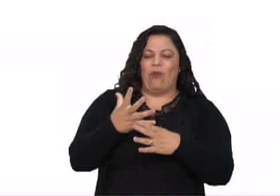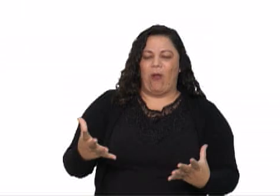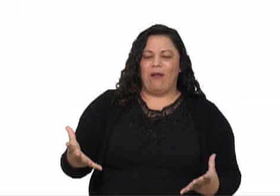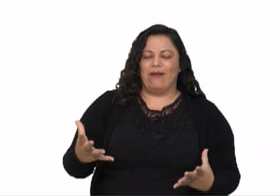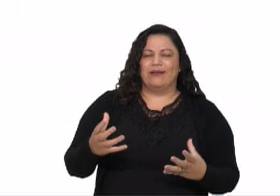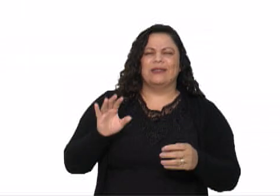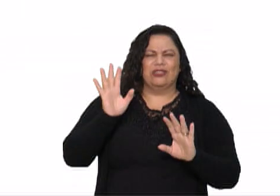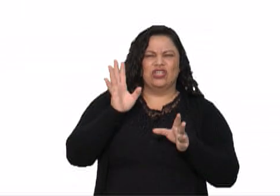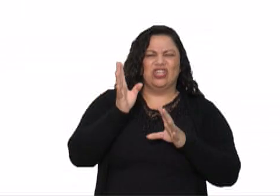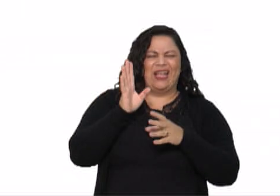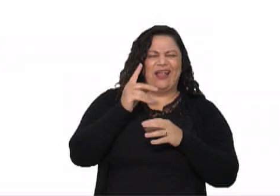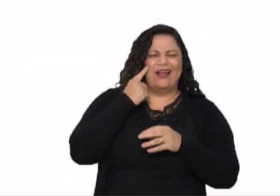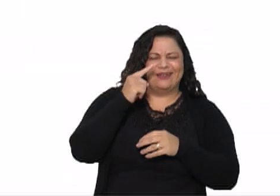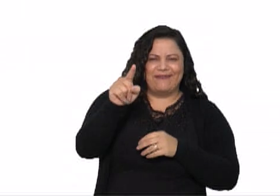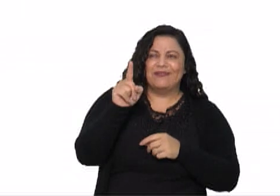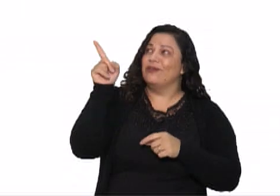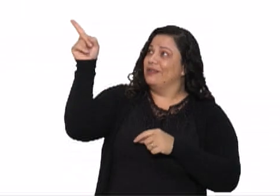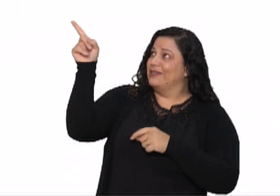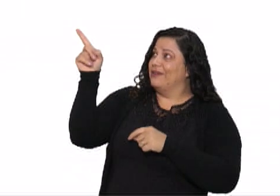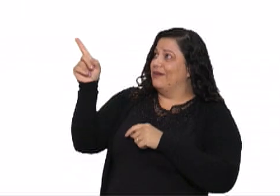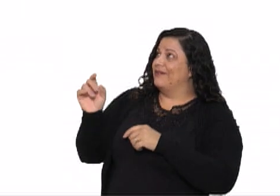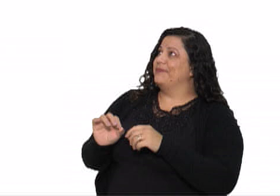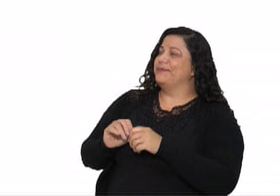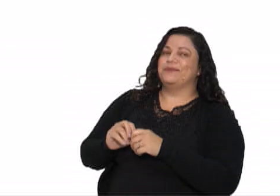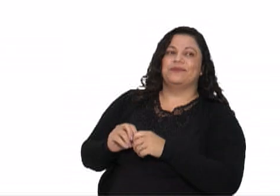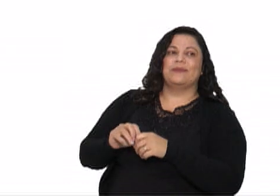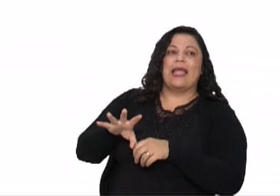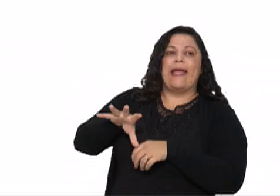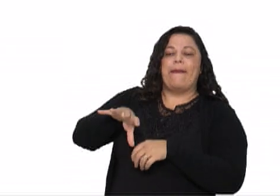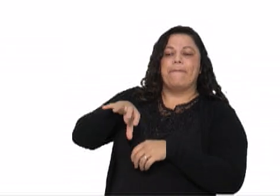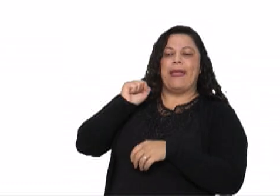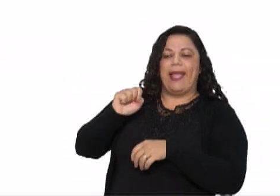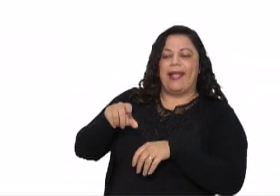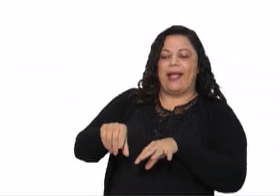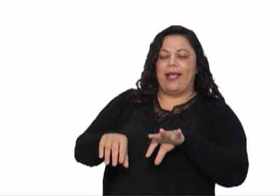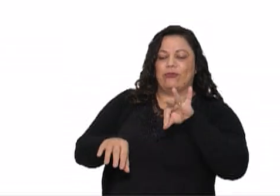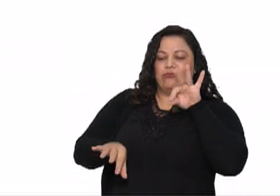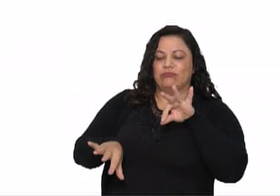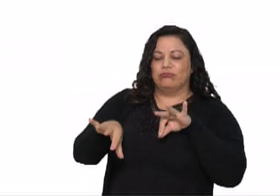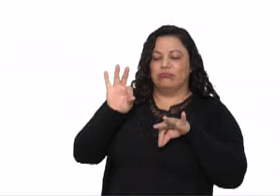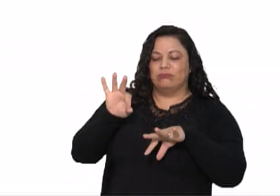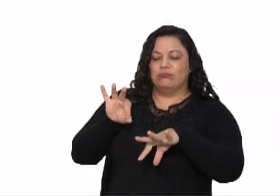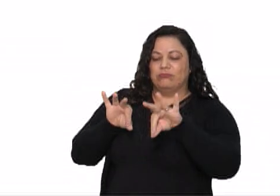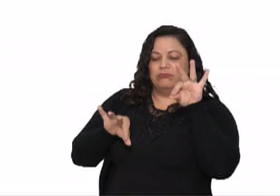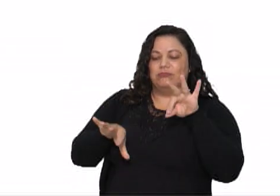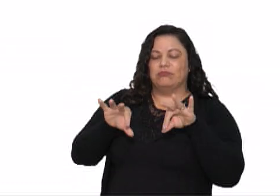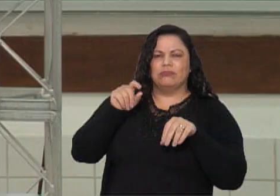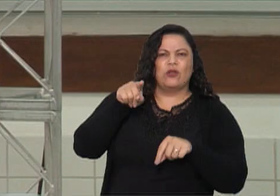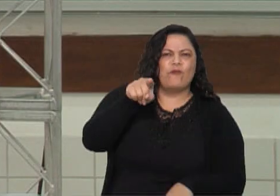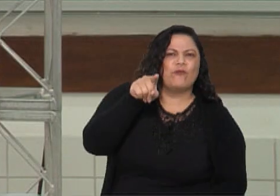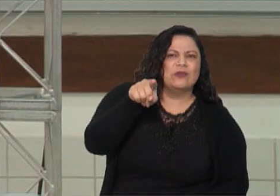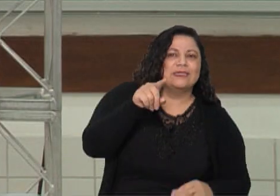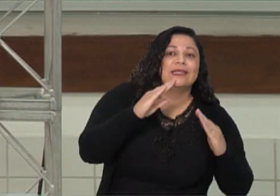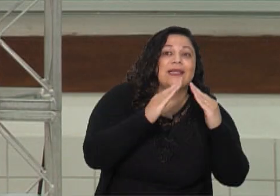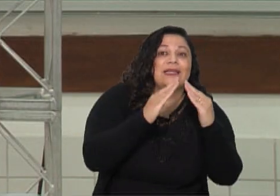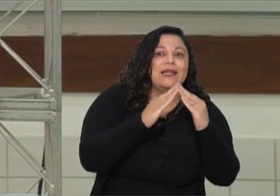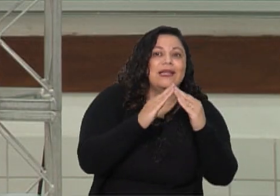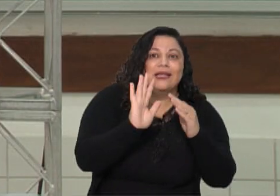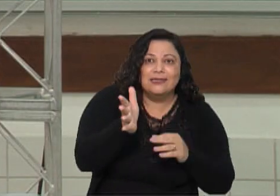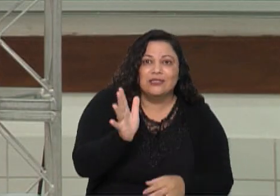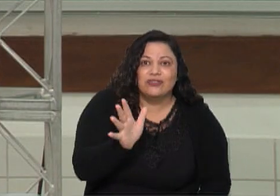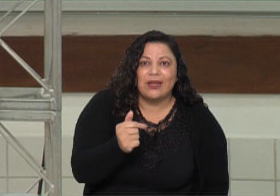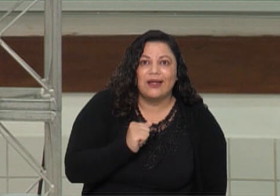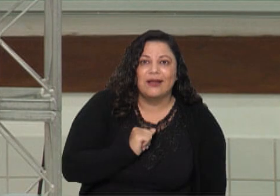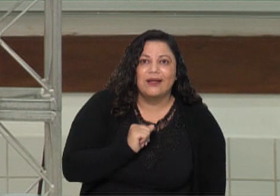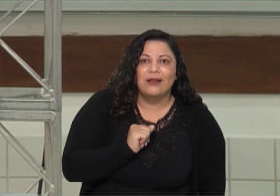viu falar? Alguém já jogou isso? Você aí de casa, já